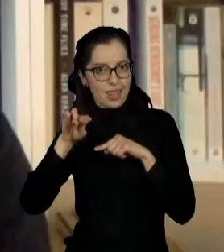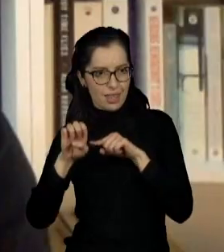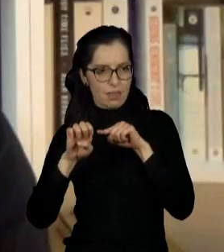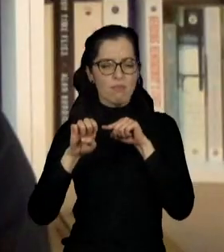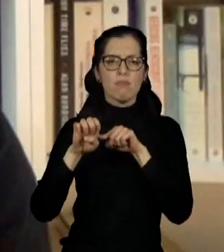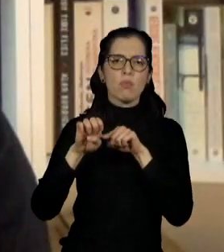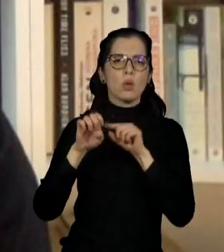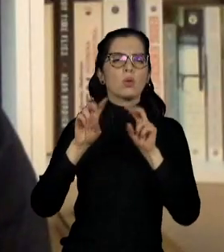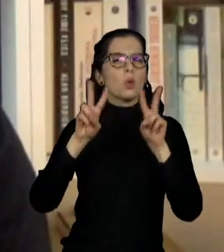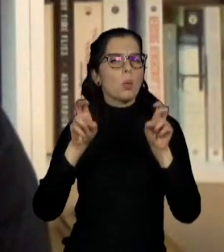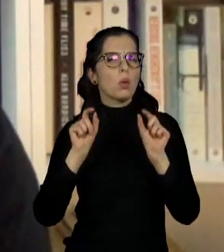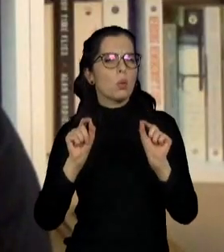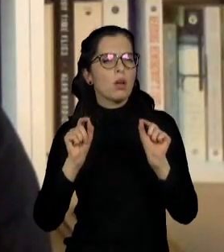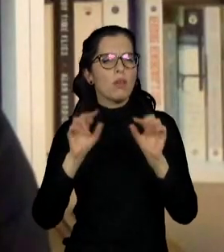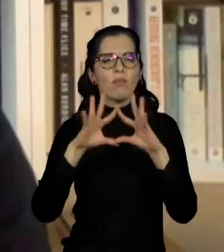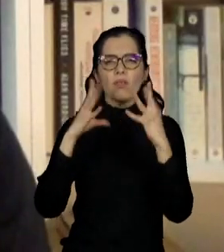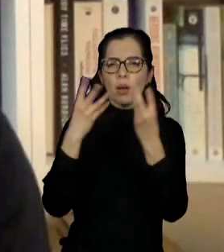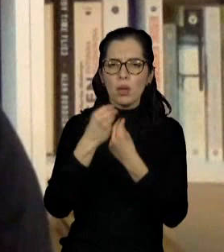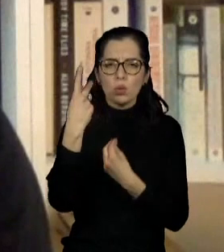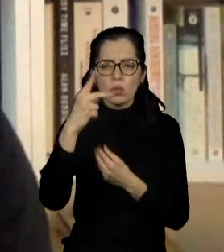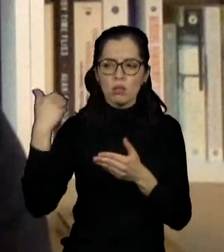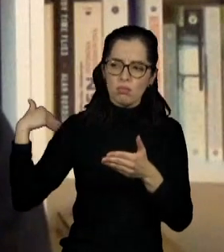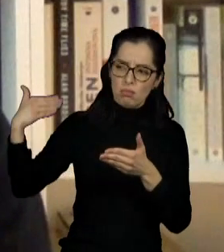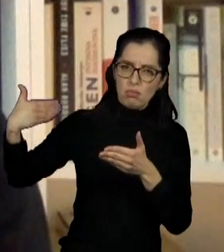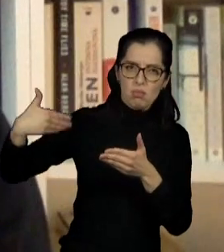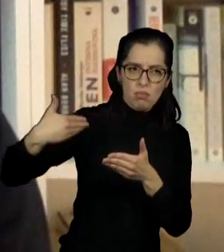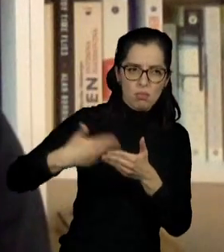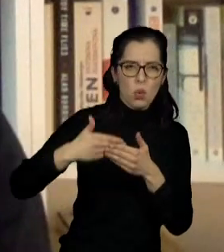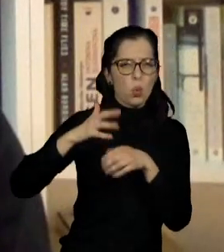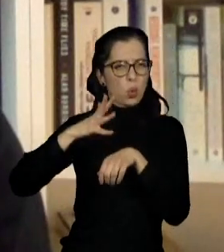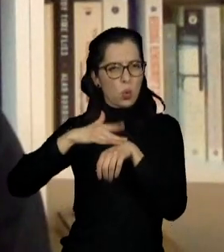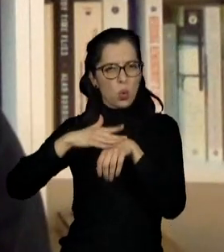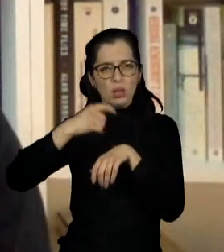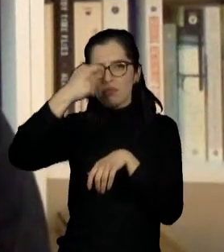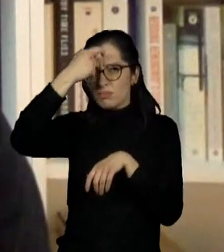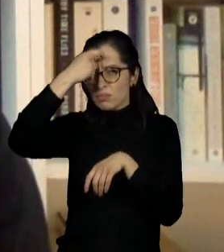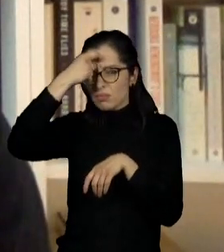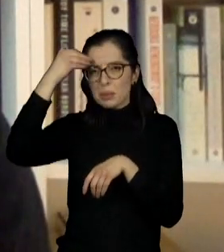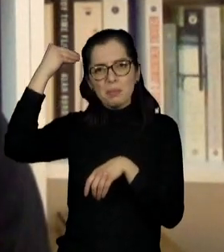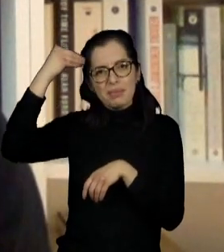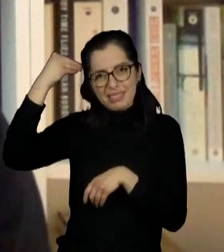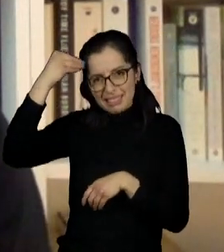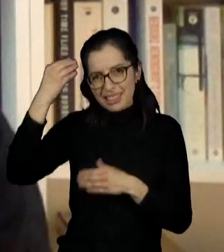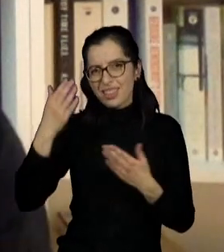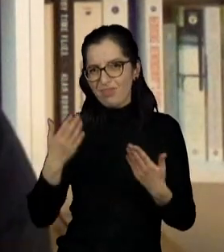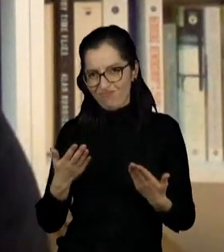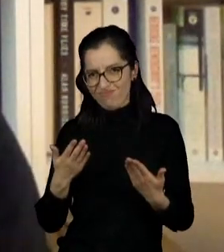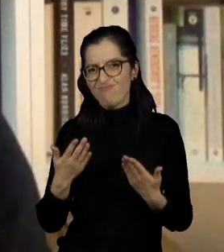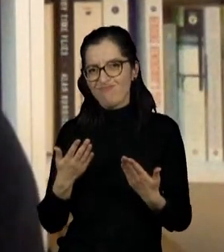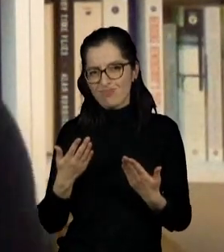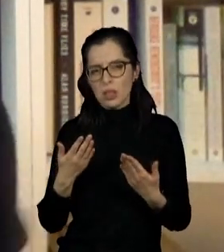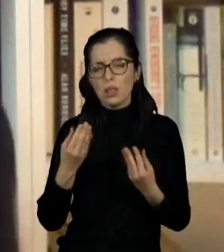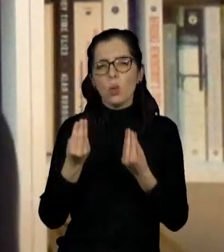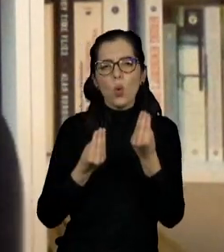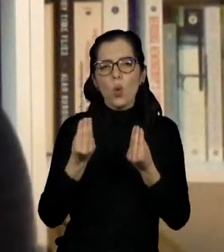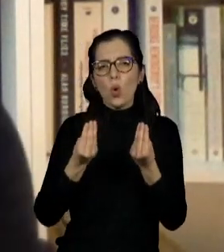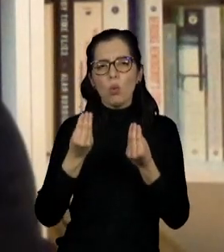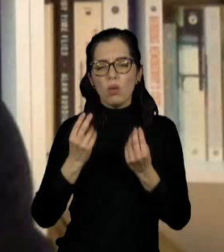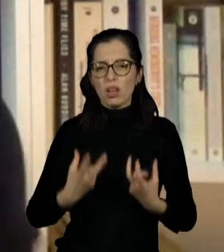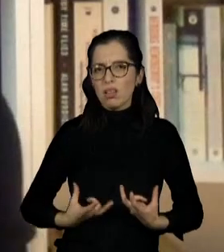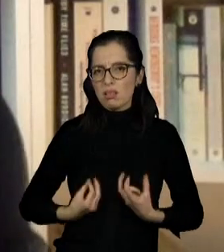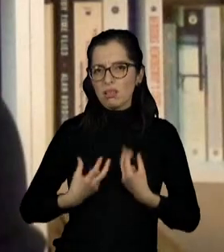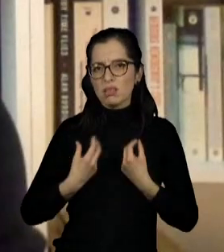sua relacionada a doenças mentais. E se a gente for pegar outras doenças como o câncer,